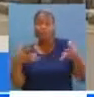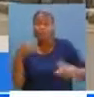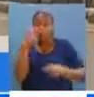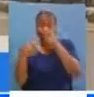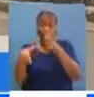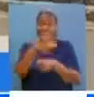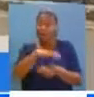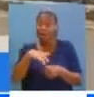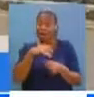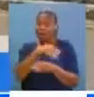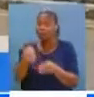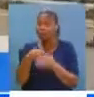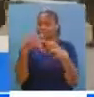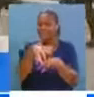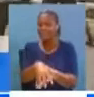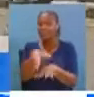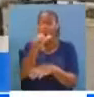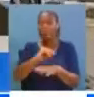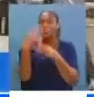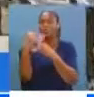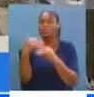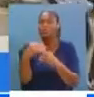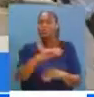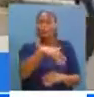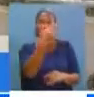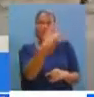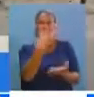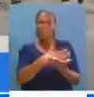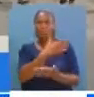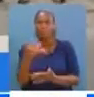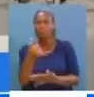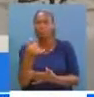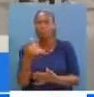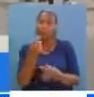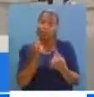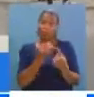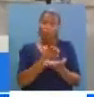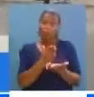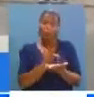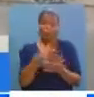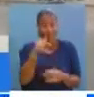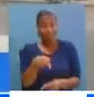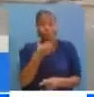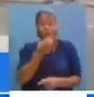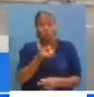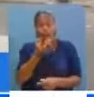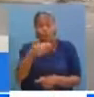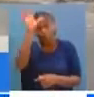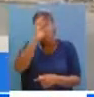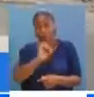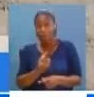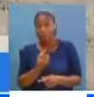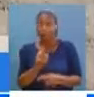protegida e integração do ensino do 1º ao 12º ano de escolaridade esta é a justificação do governo